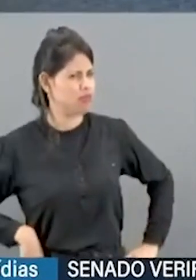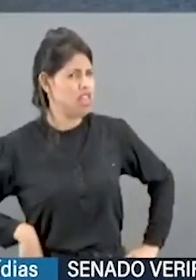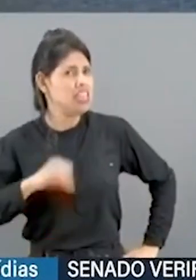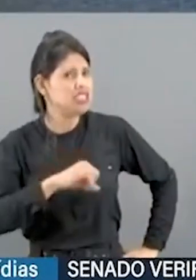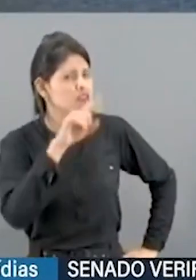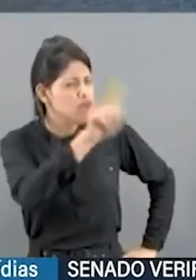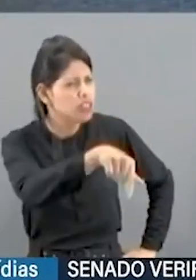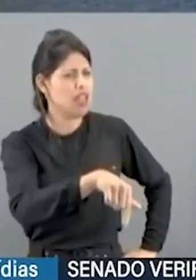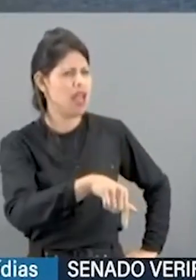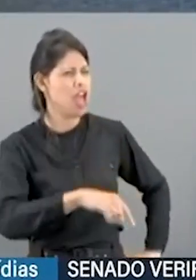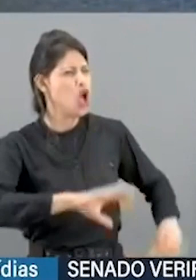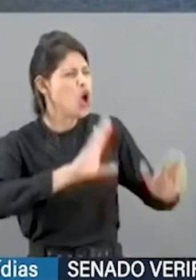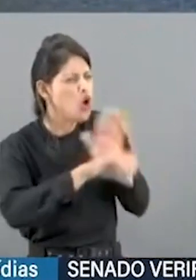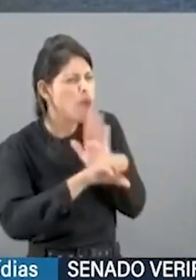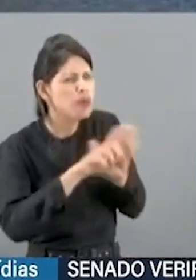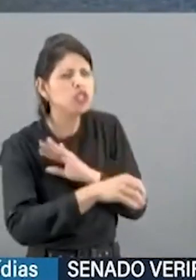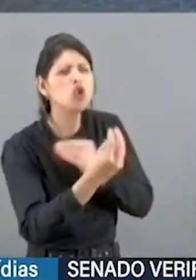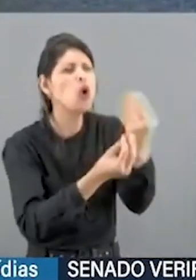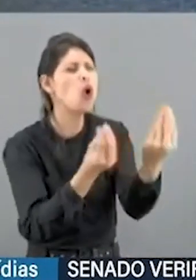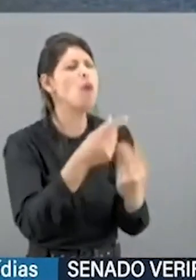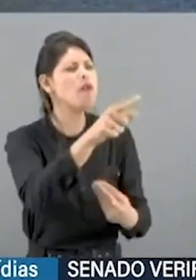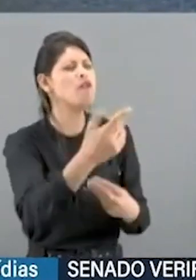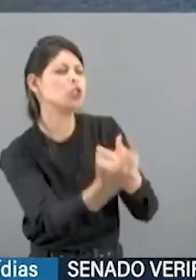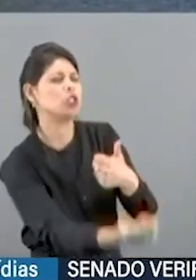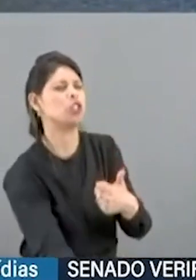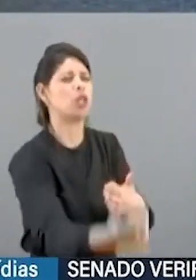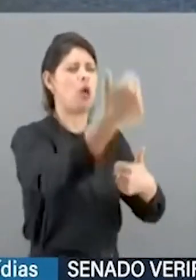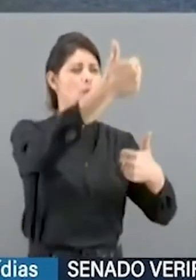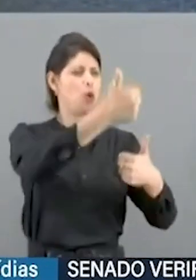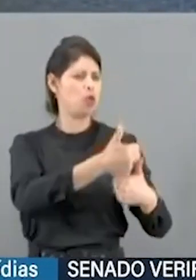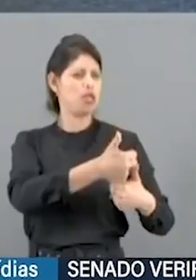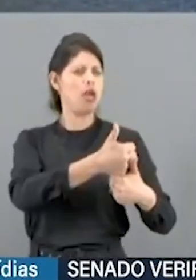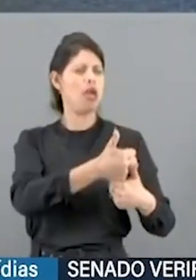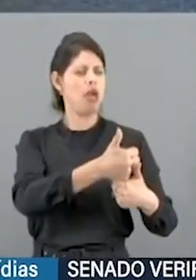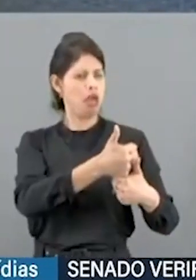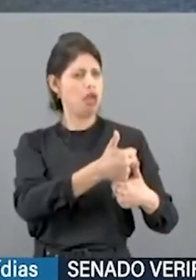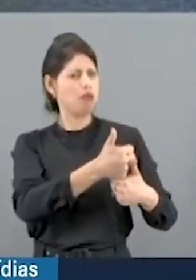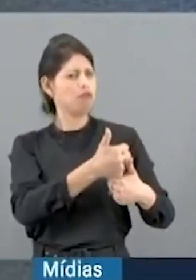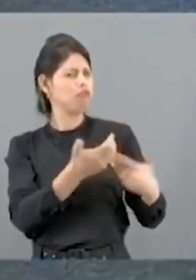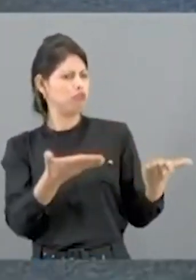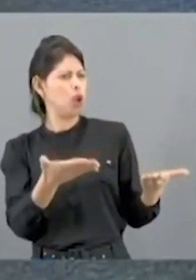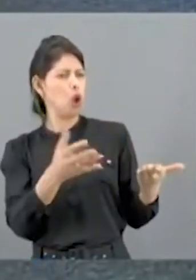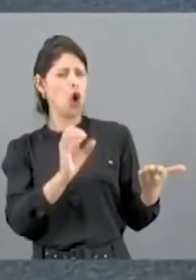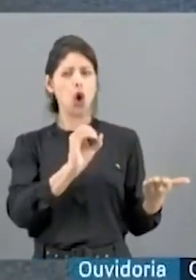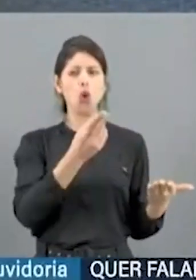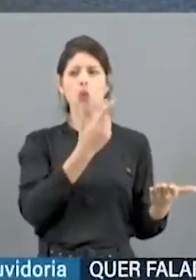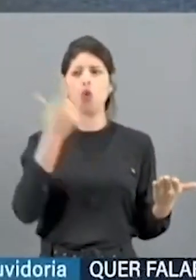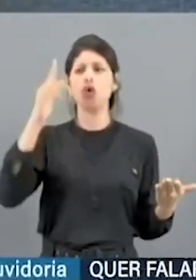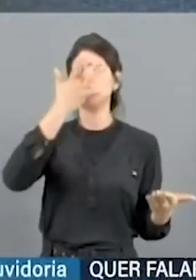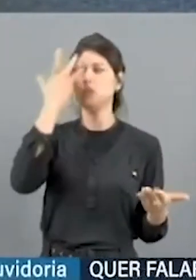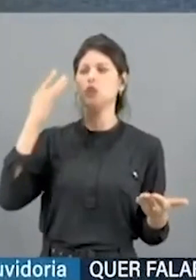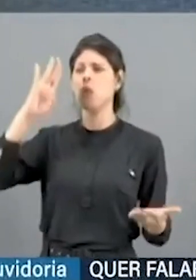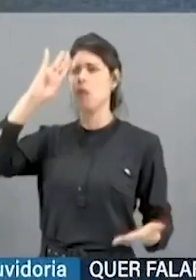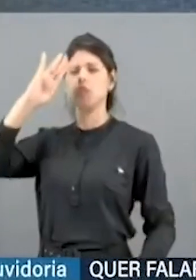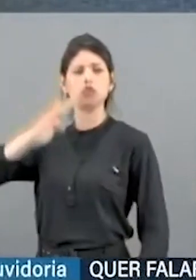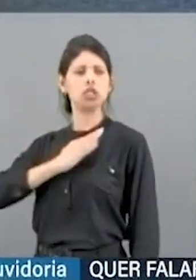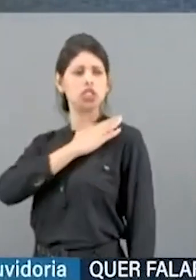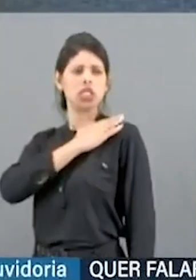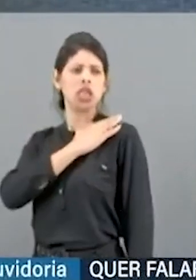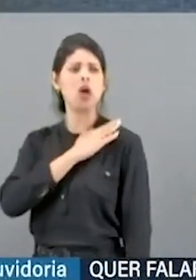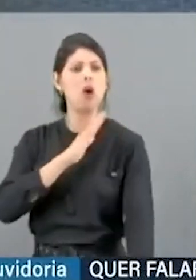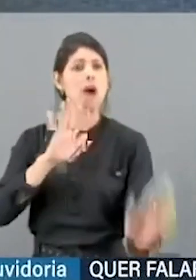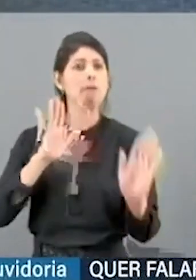senhor golpista quem tinha que estar no poder é o senhor ou sei lá algum o general mas aqui para o senhor ver